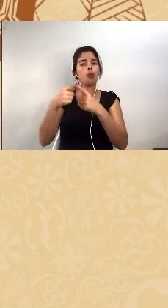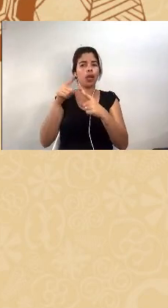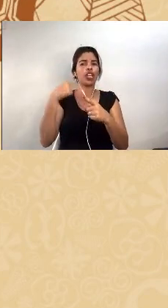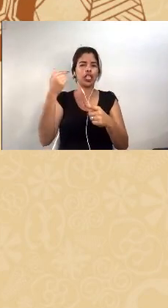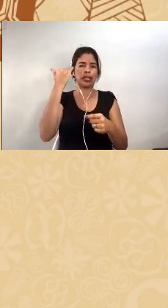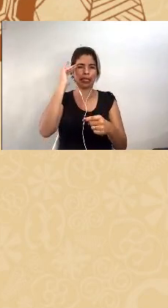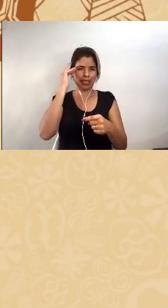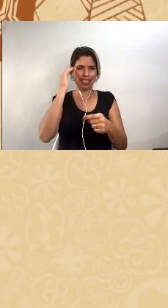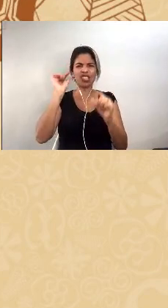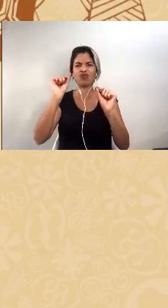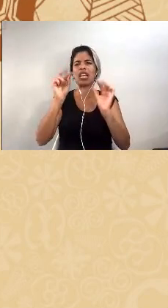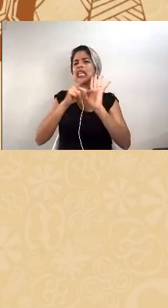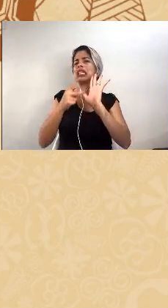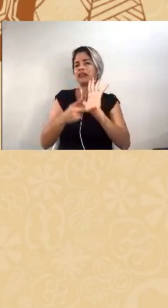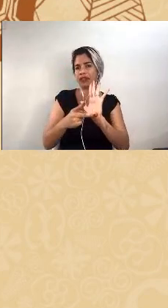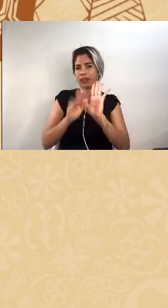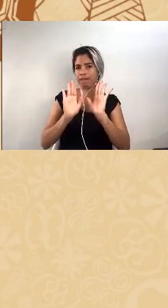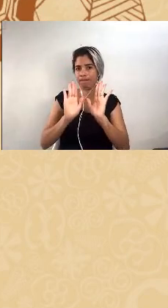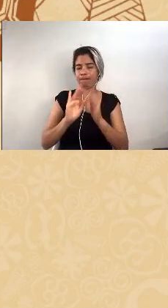que a gente está falando.